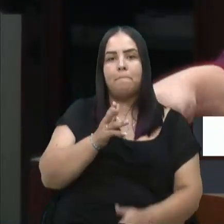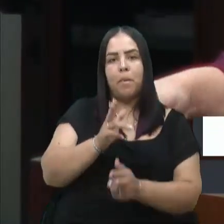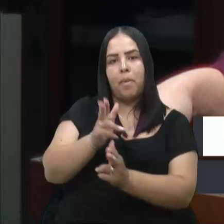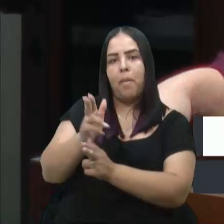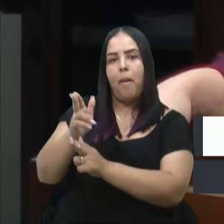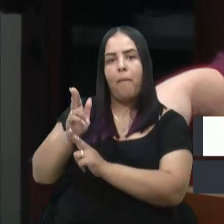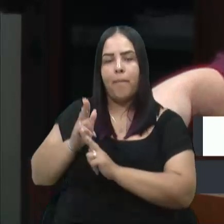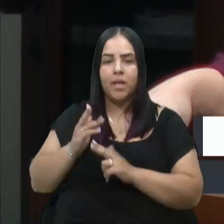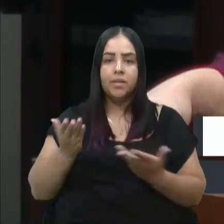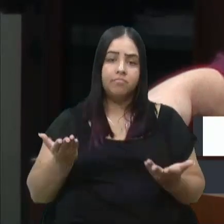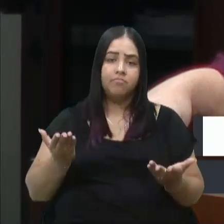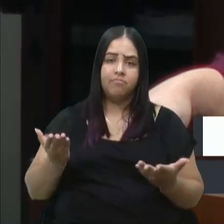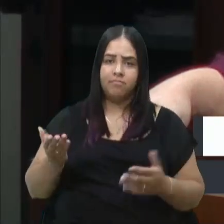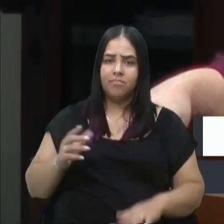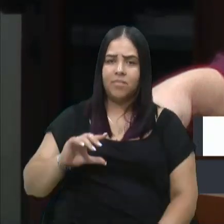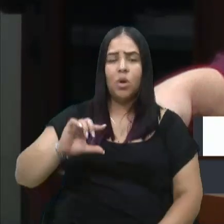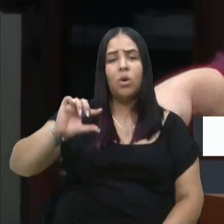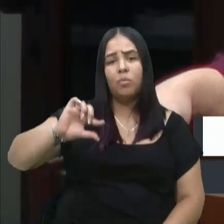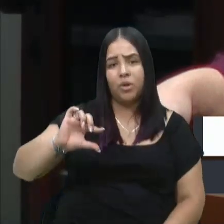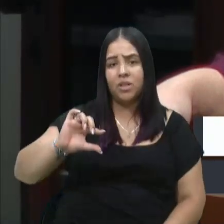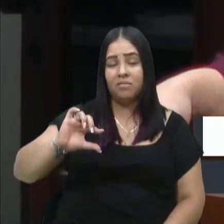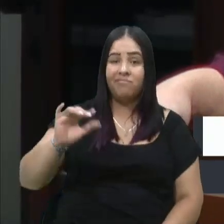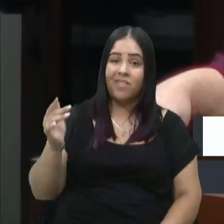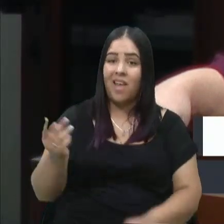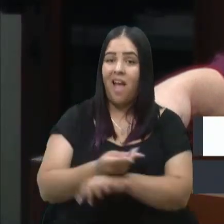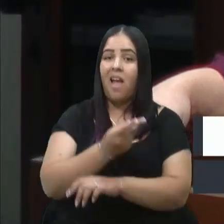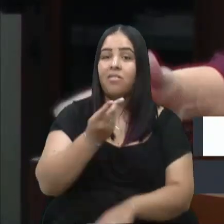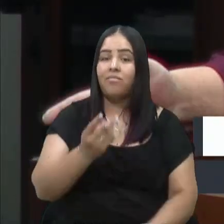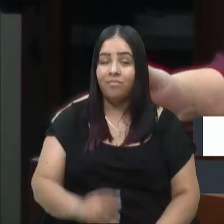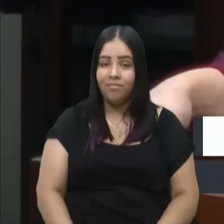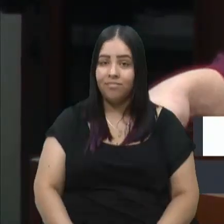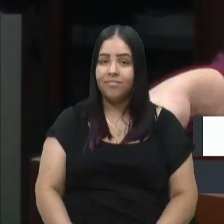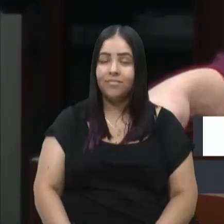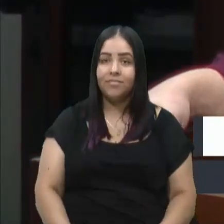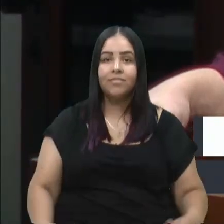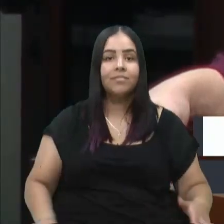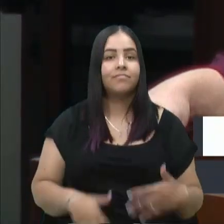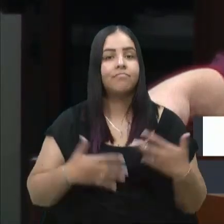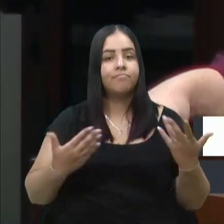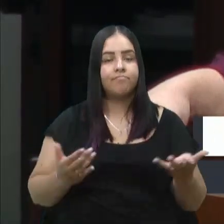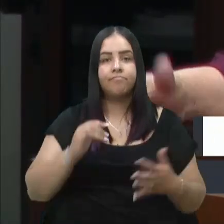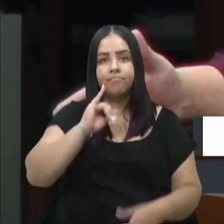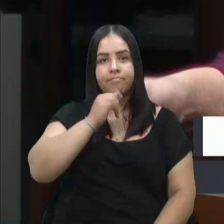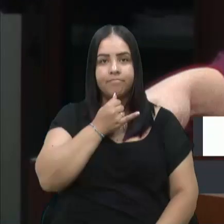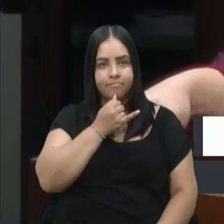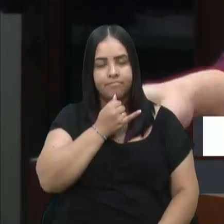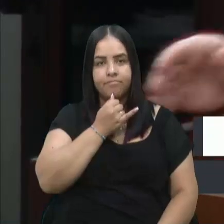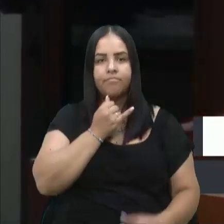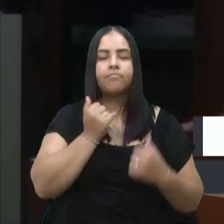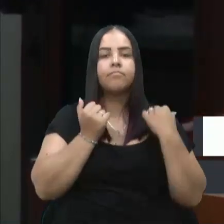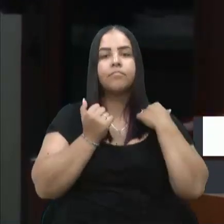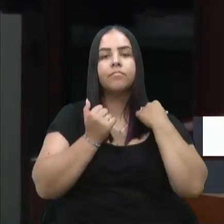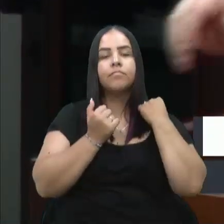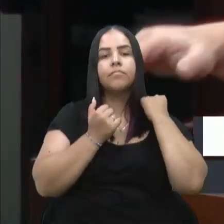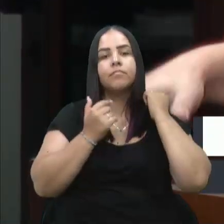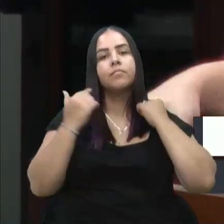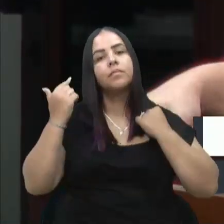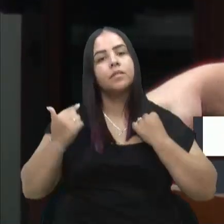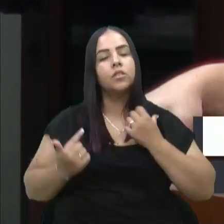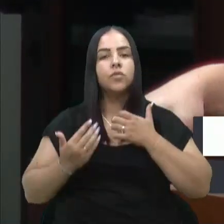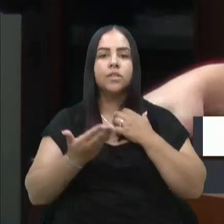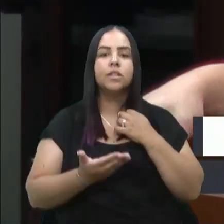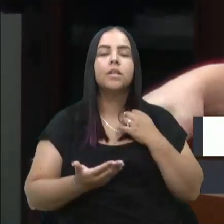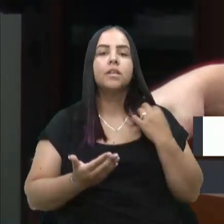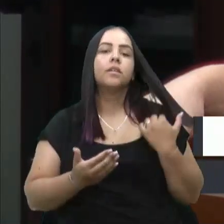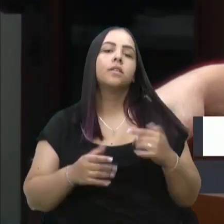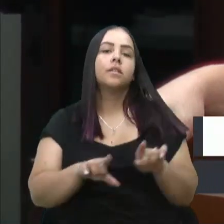E aí fica, acho que, um pouquinho desleal, né? Infelizmente, vereadora Gladys, senhora que... e o vereador Velocino, que já